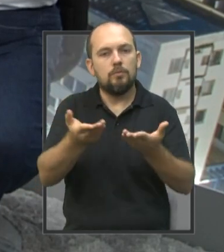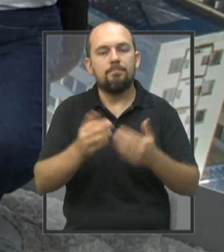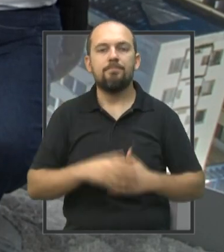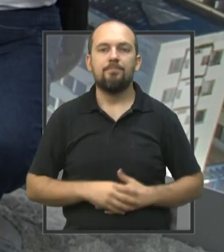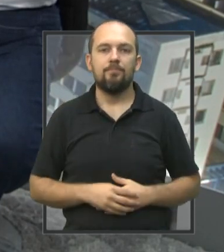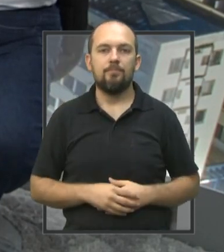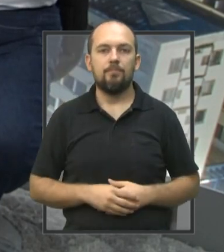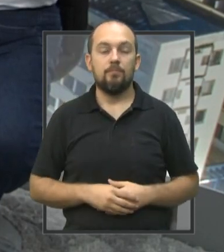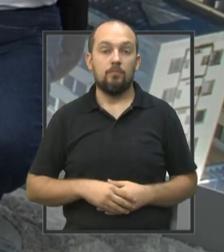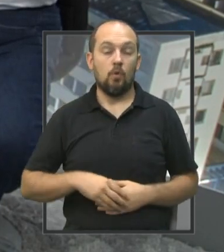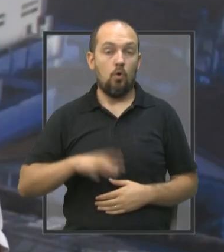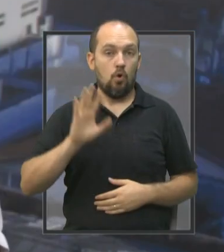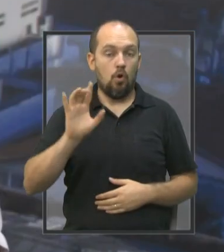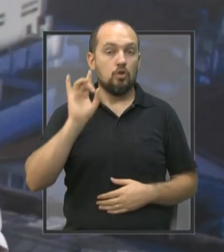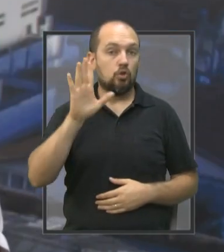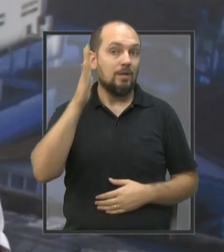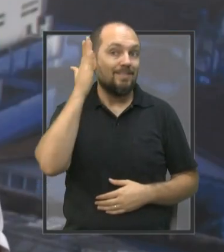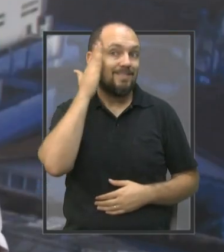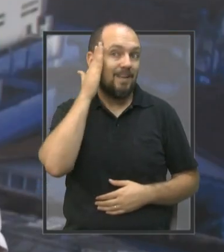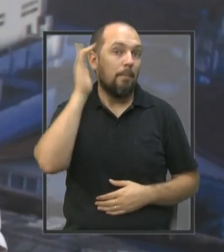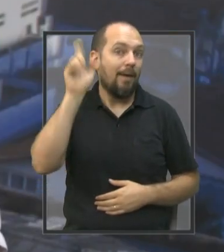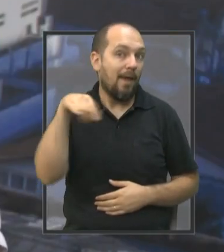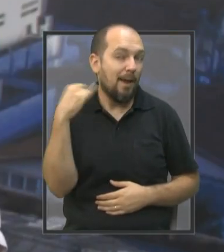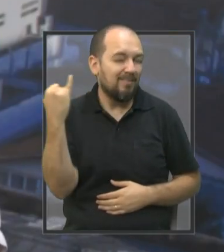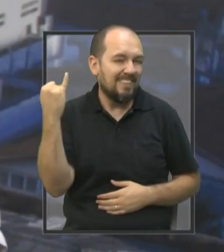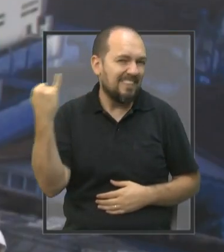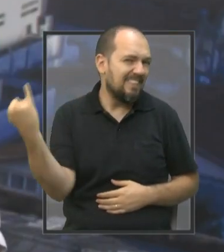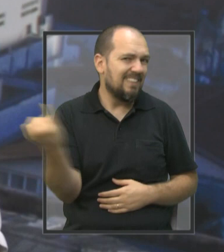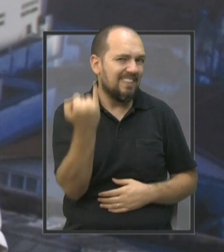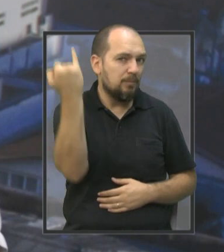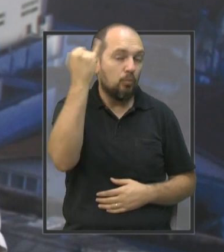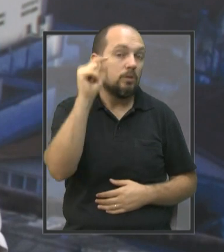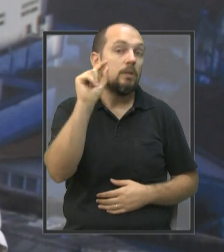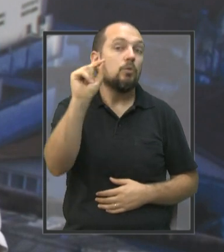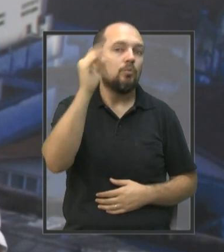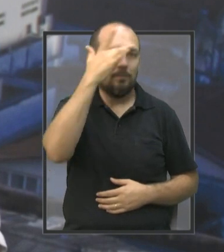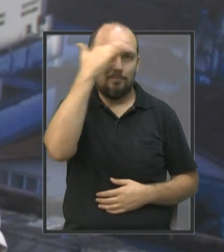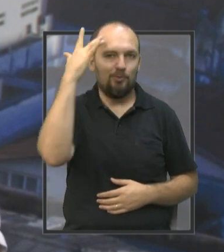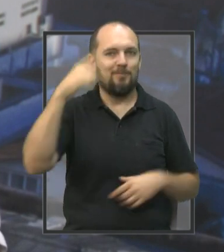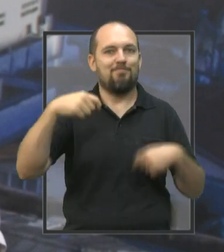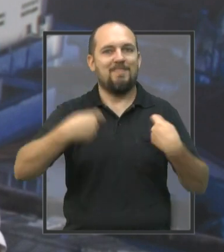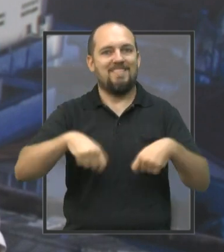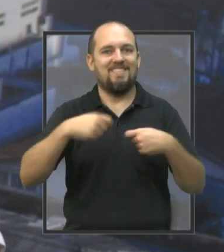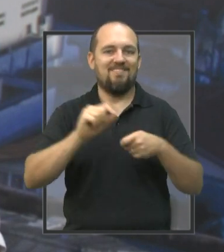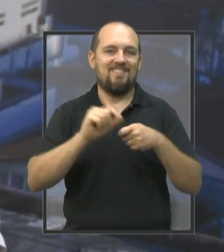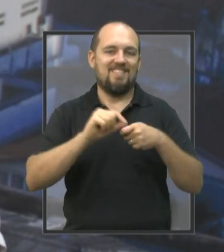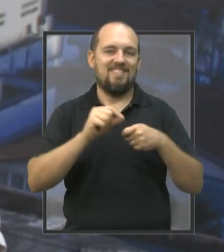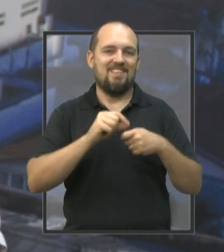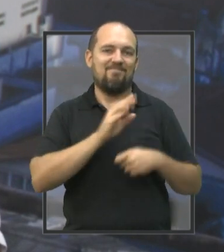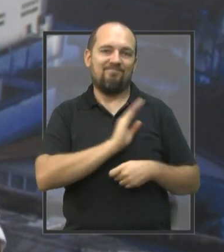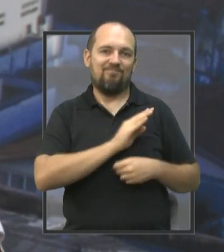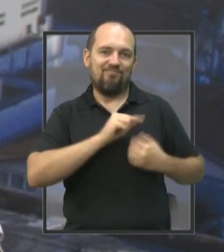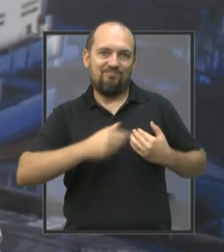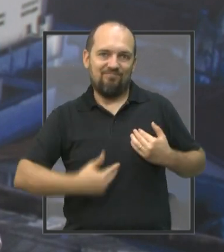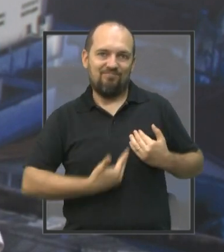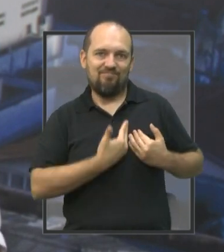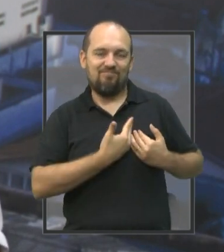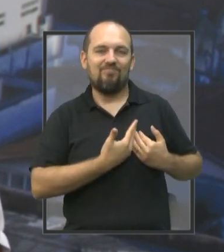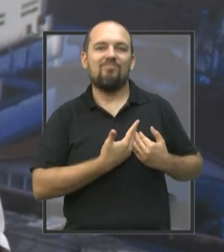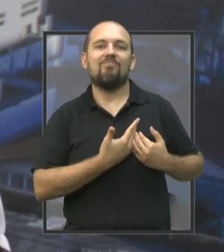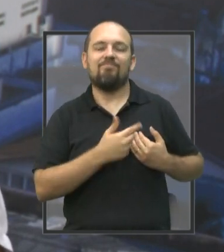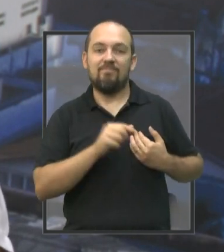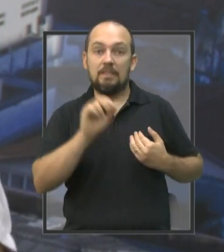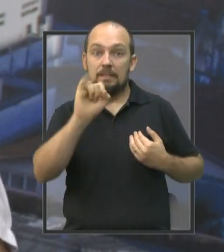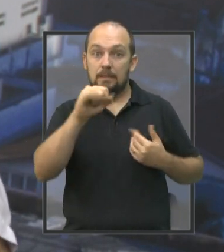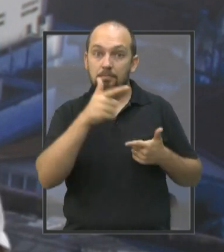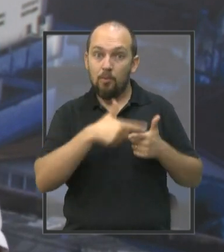da importância quem realmente está precisando fazer um cateterismo. Quem está com problema